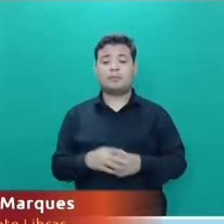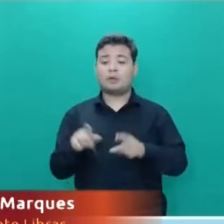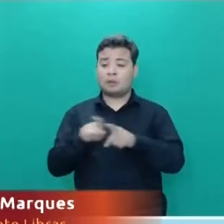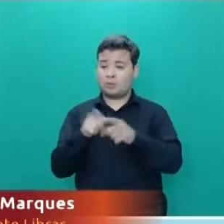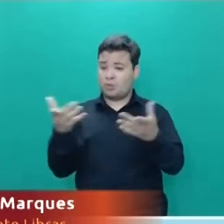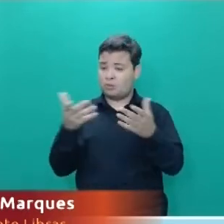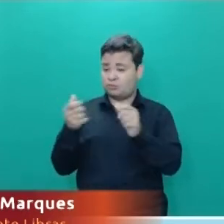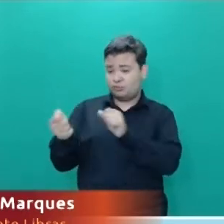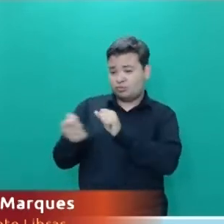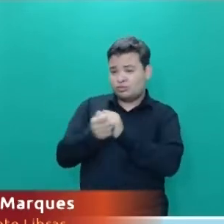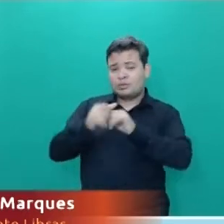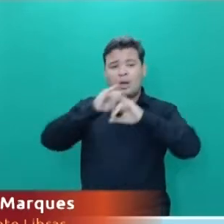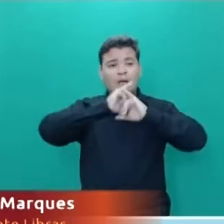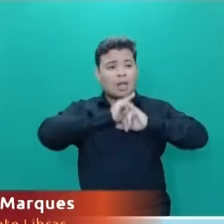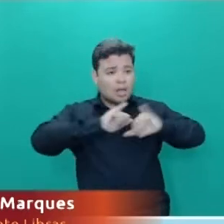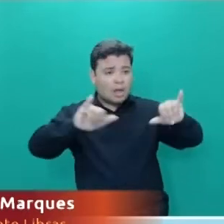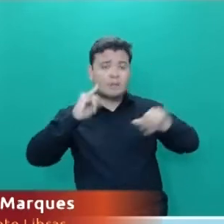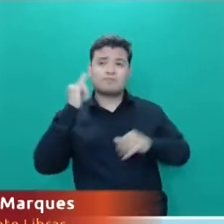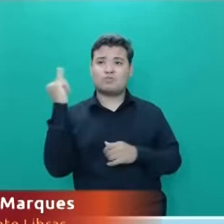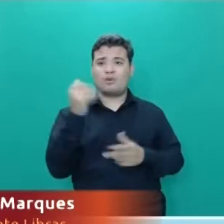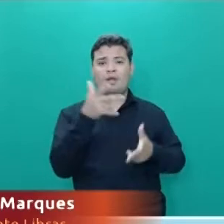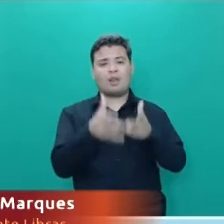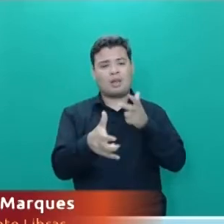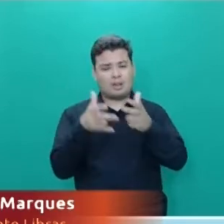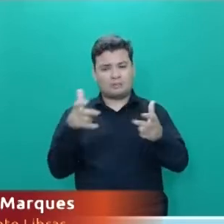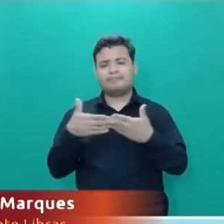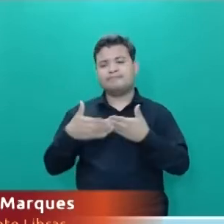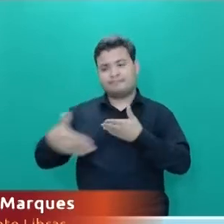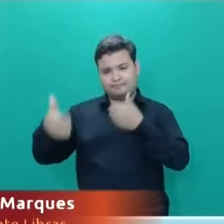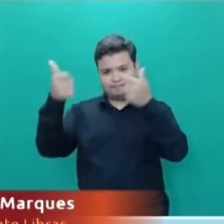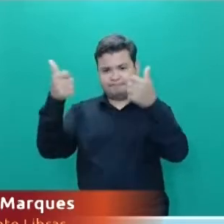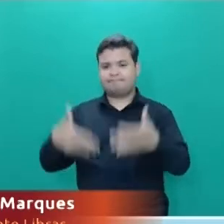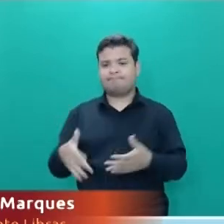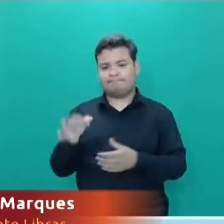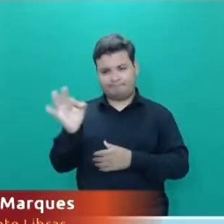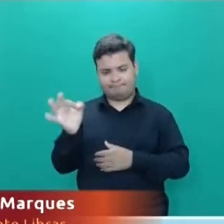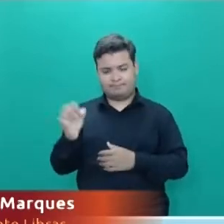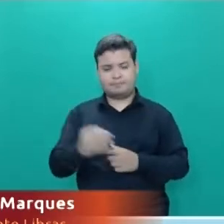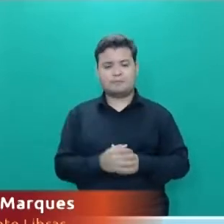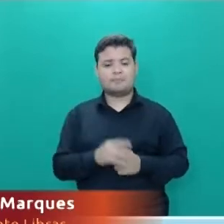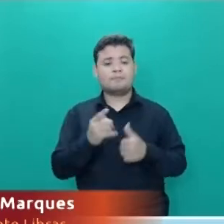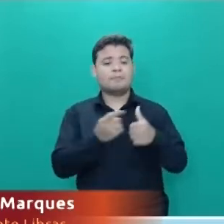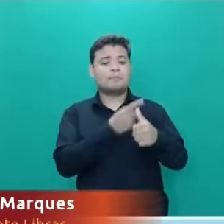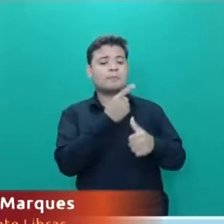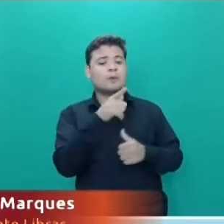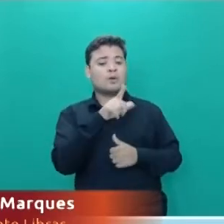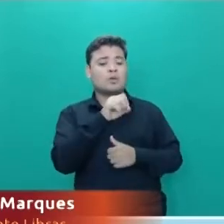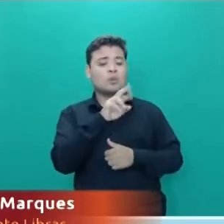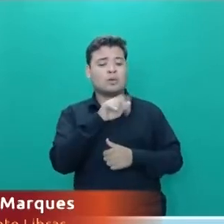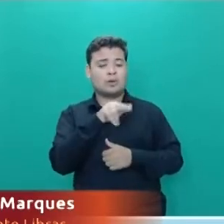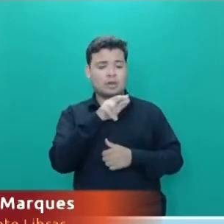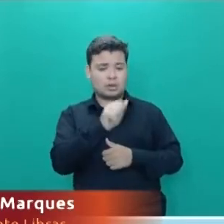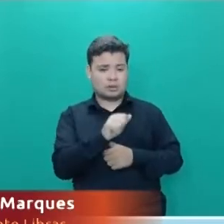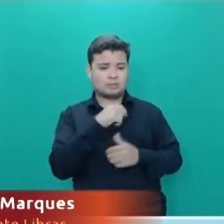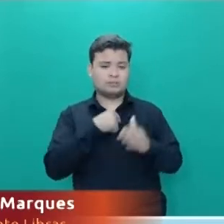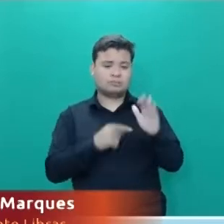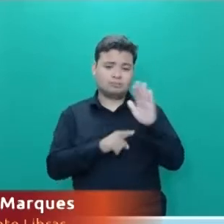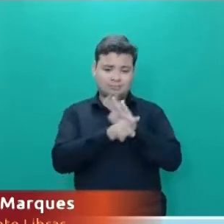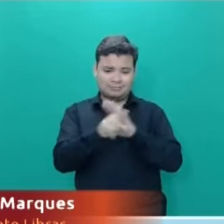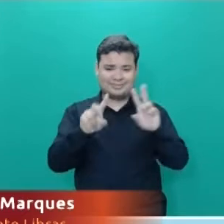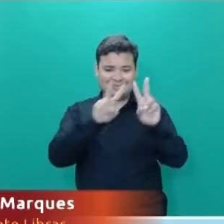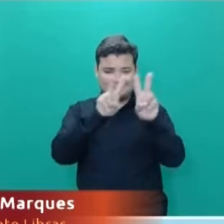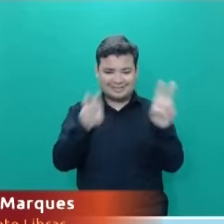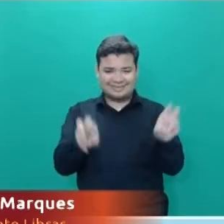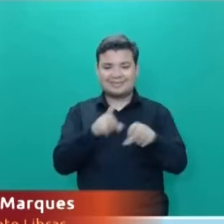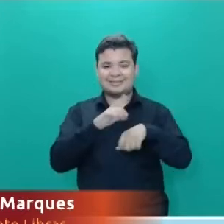a respeito da vacinação. A gente vai falar disso daqui a pouquinho, mas primeiro, queria falar com a Lorena sobre a poliomielite. A gente